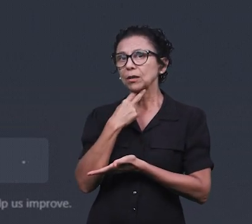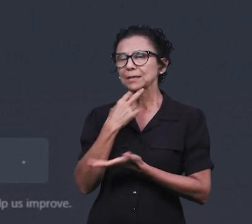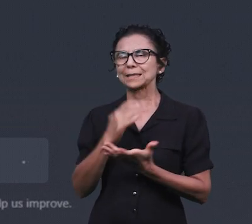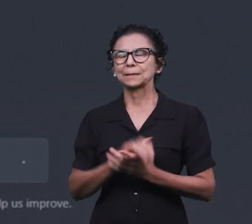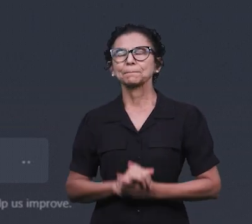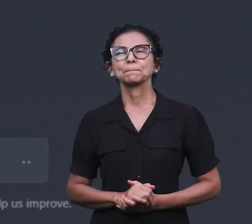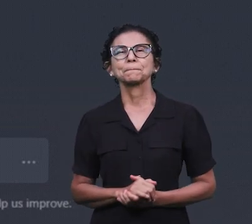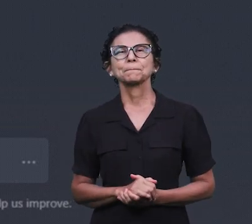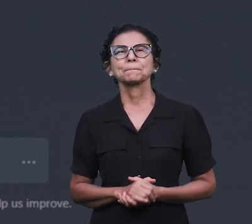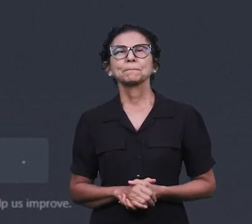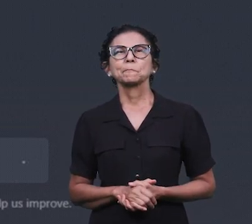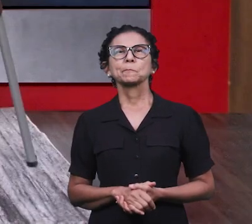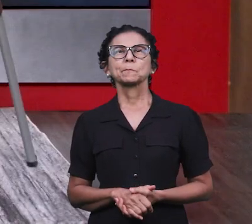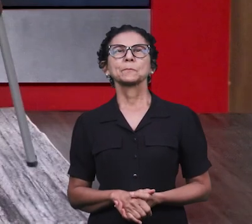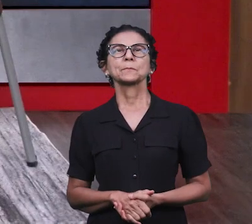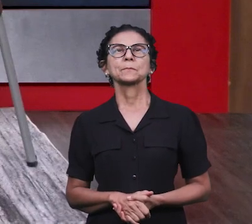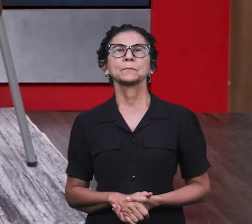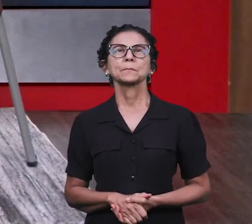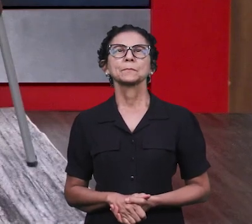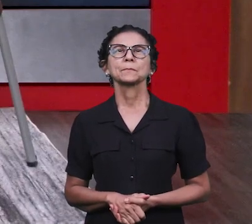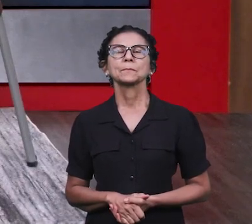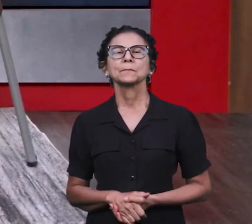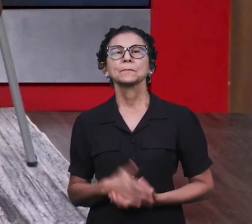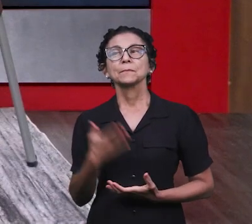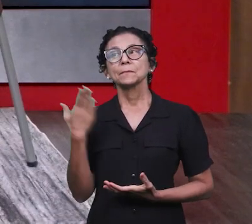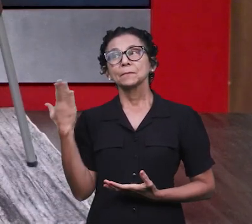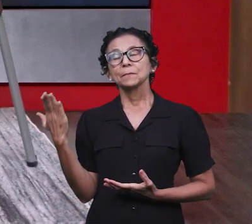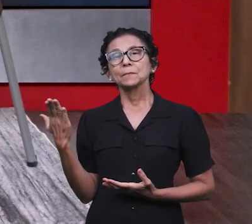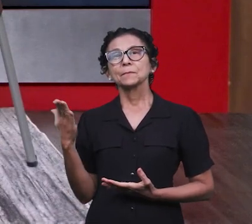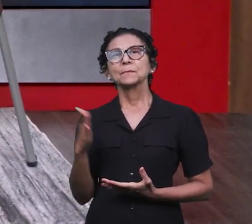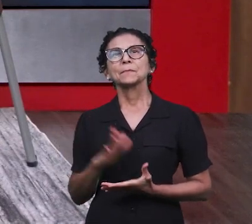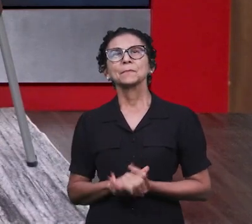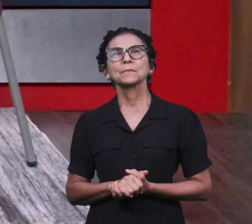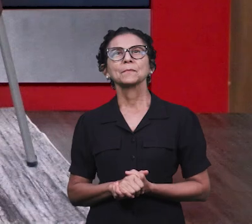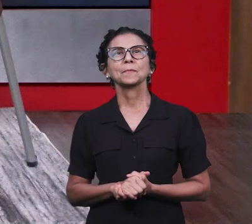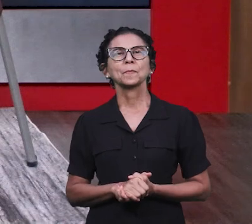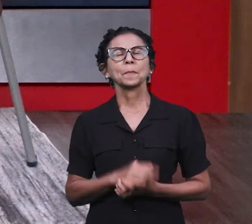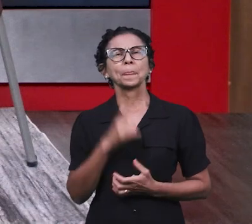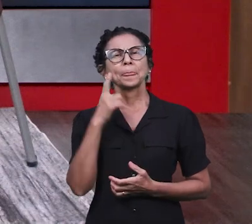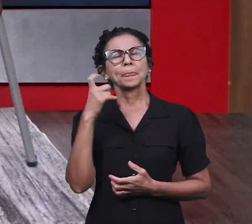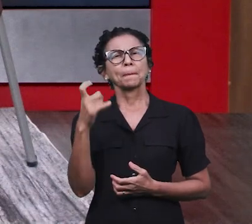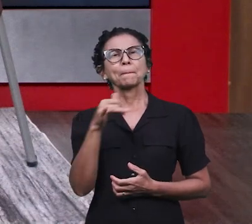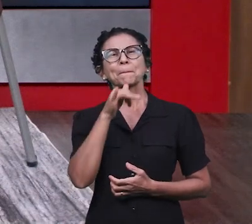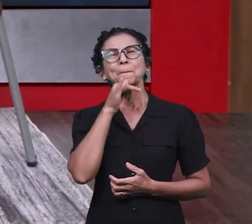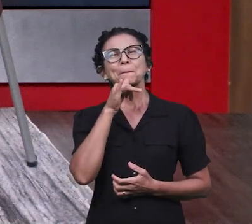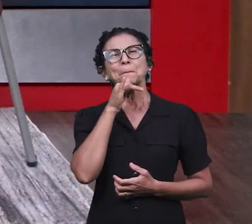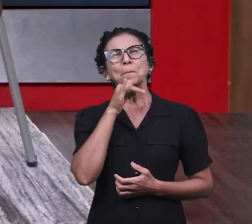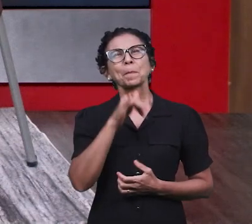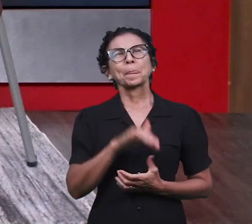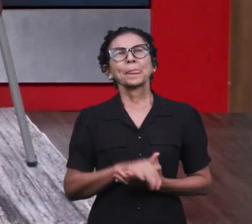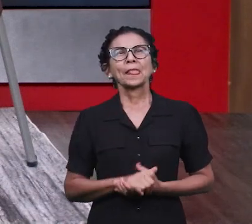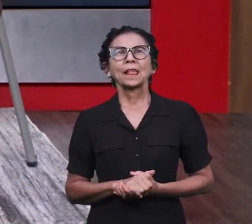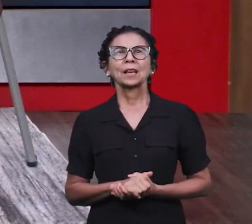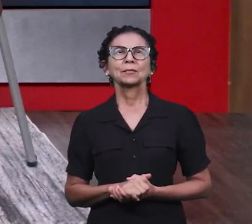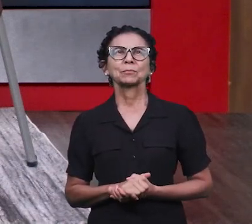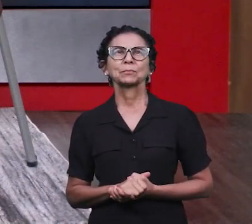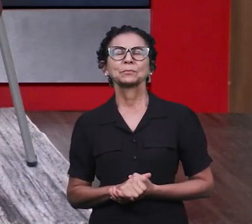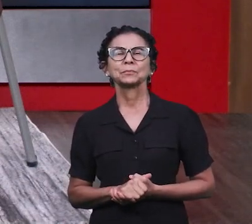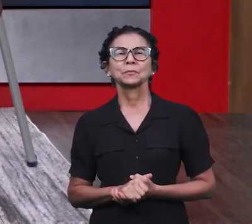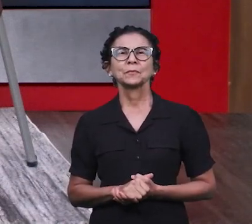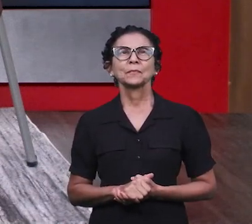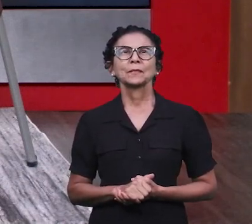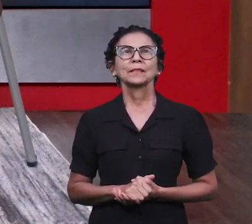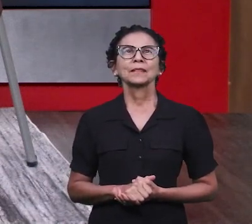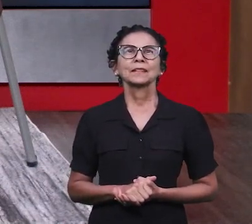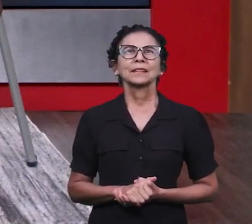bom? Vamos para o próximo. Aqui um exemplo interessante, né? Eu sou funcionário do Tribunal de Justiça do